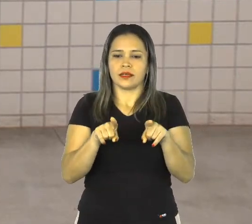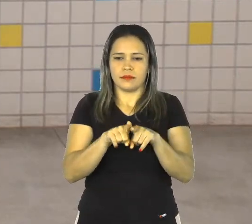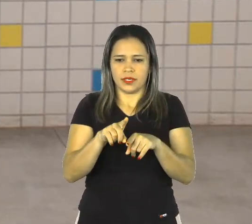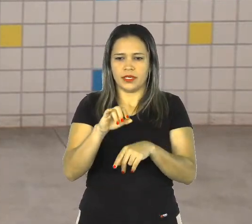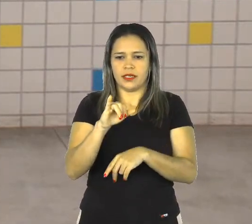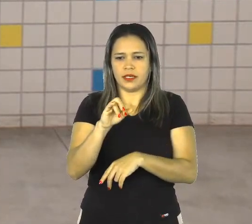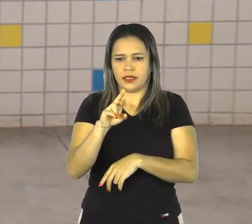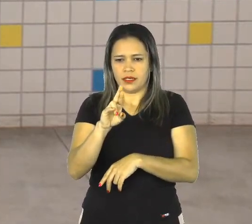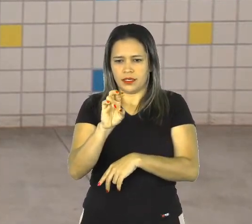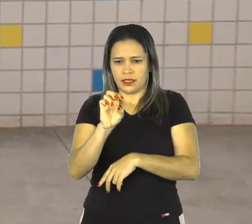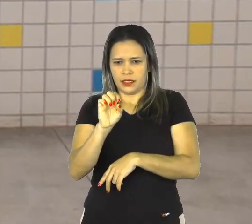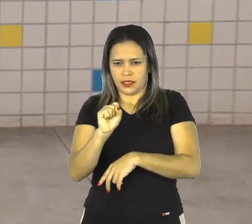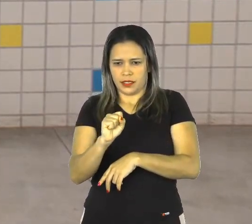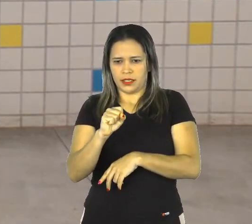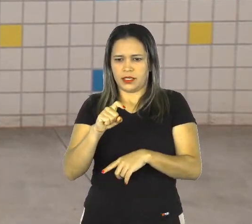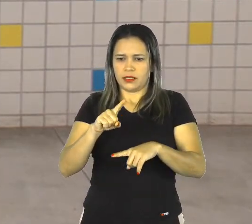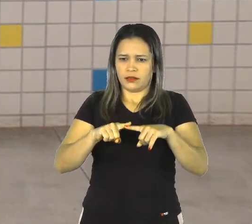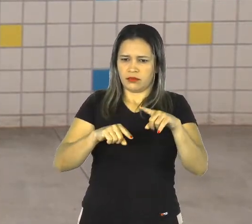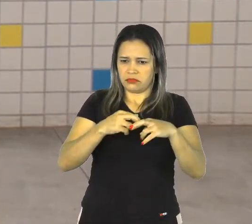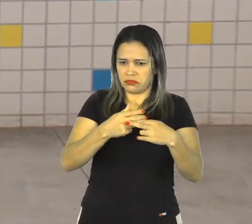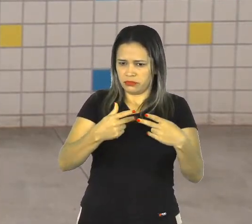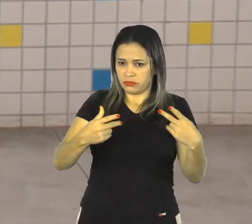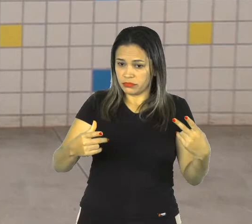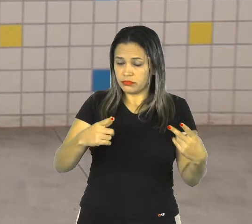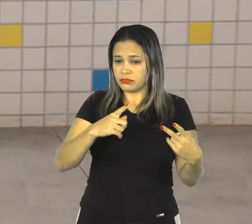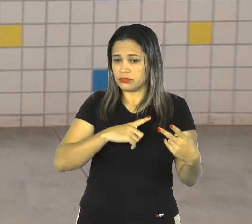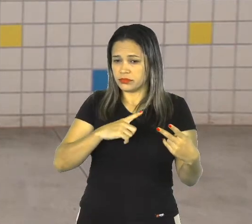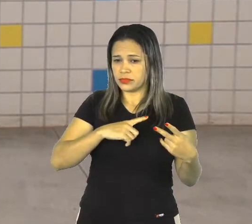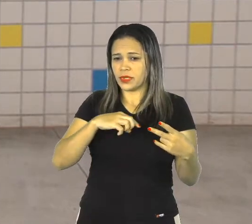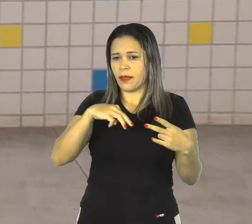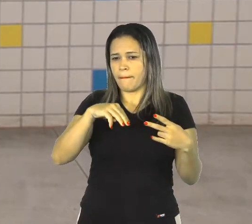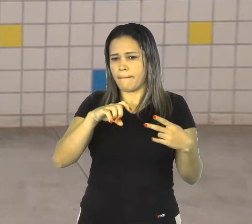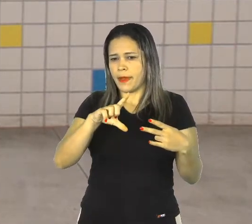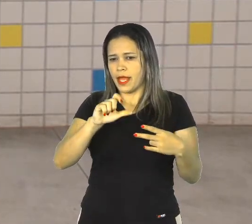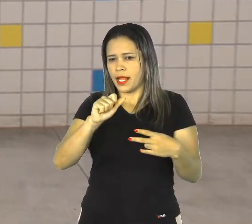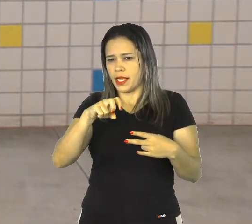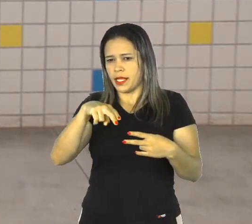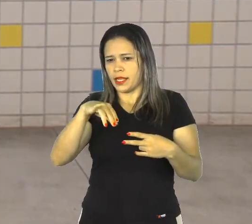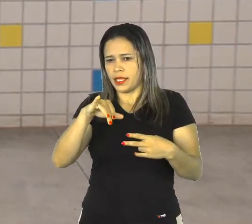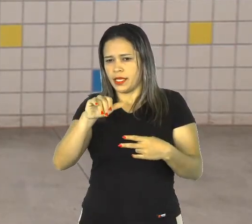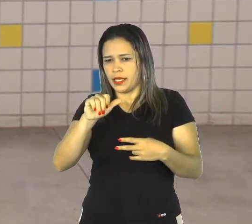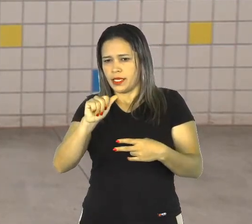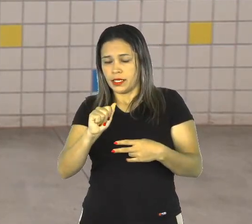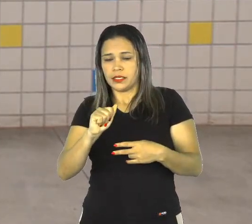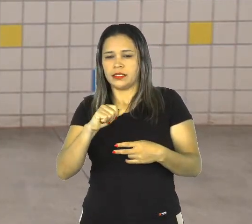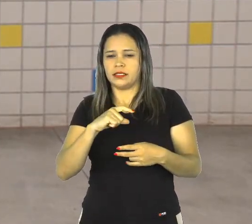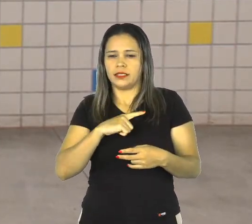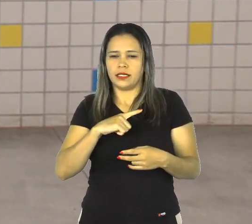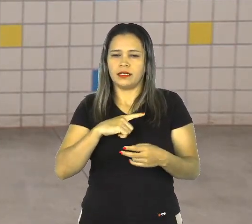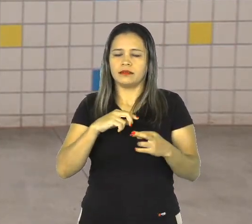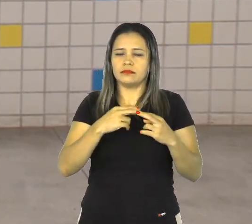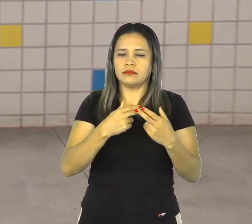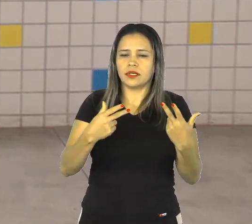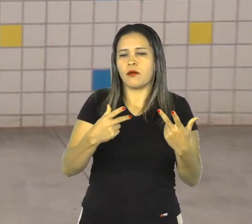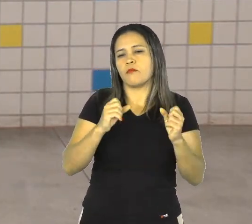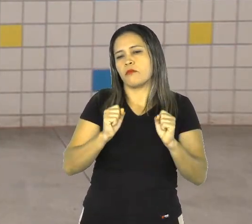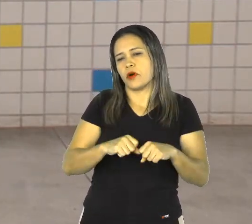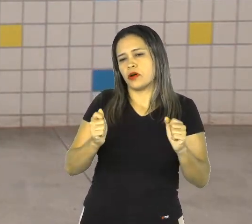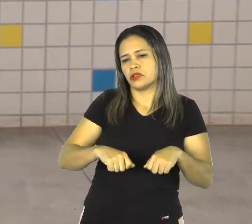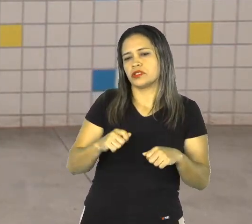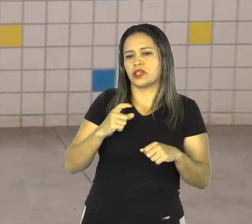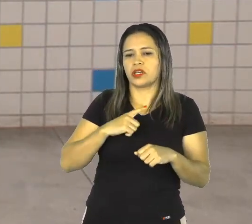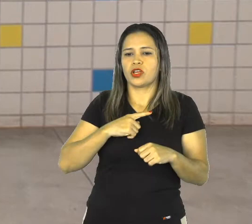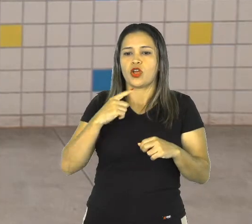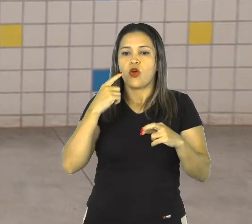ela sofre uma variação dependendo da quantidade de melanina, e essa variação de quantidade de melanina, ela vai deixar o olho mais claro, um verde